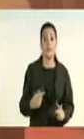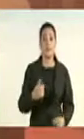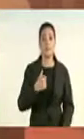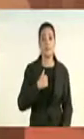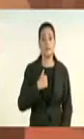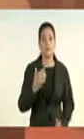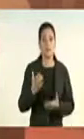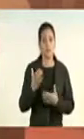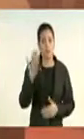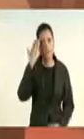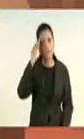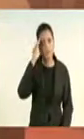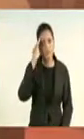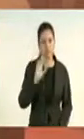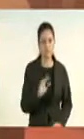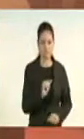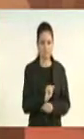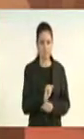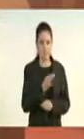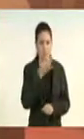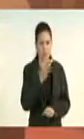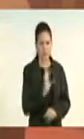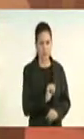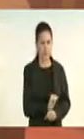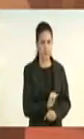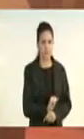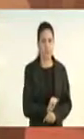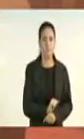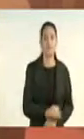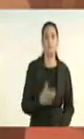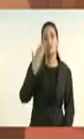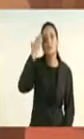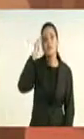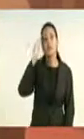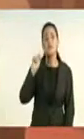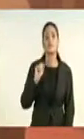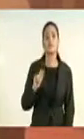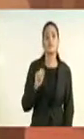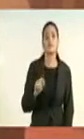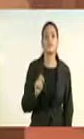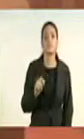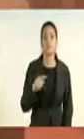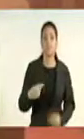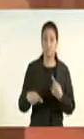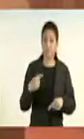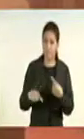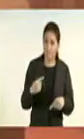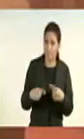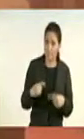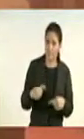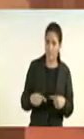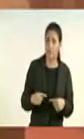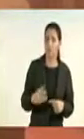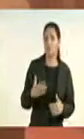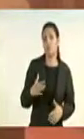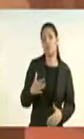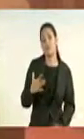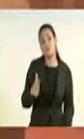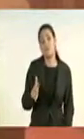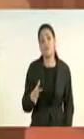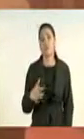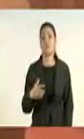uma parte, depois concedo. Que essa discussão que foi travada aqui, quem sabe nós não vamos abrir até um precedente em relação a